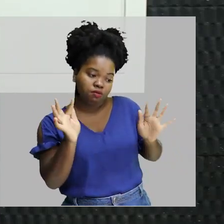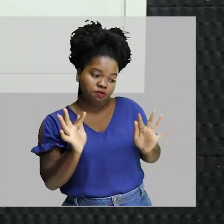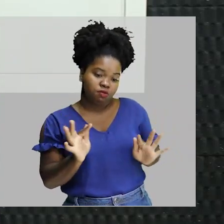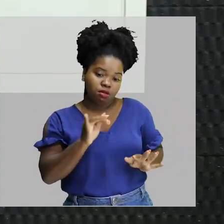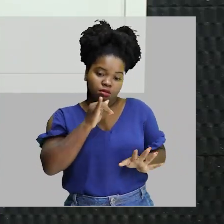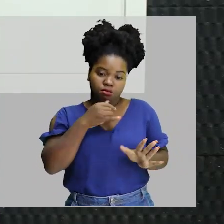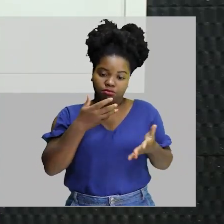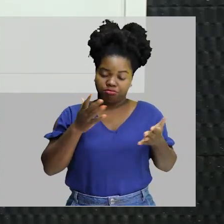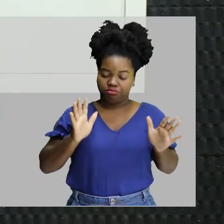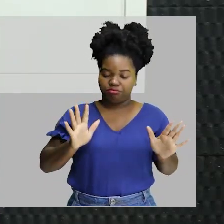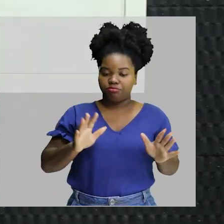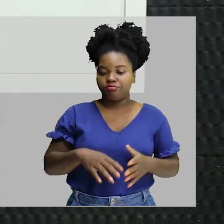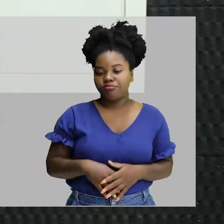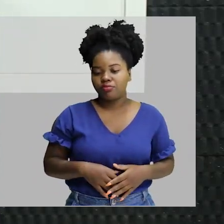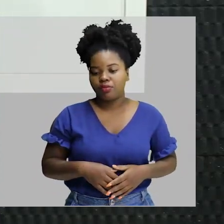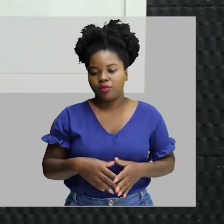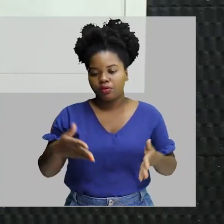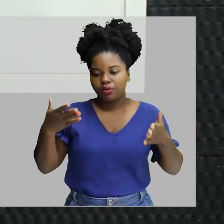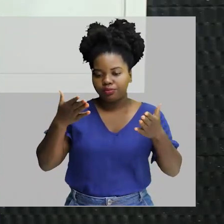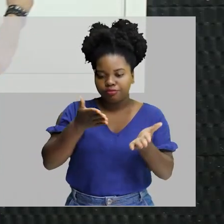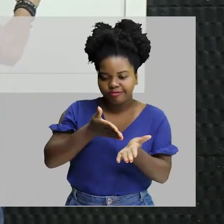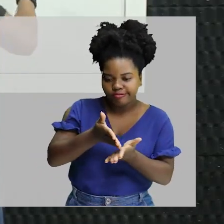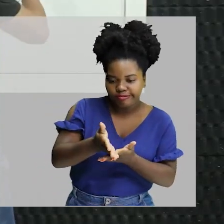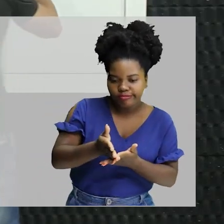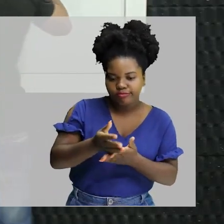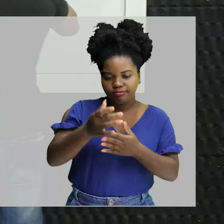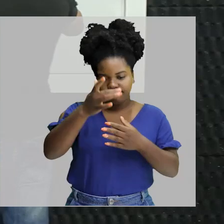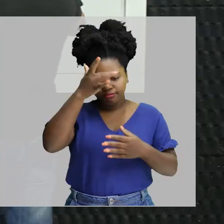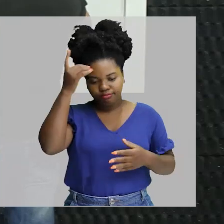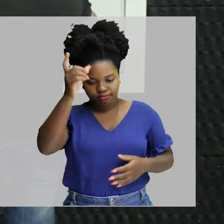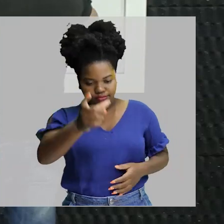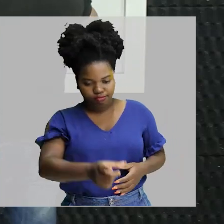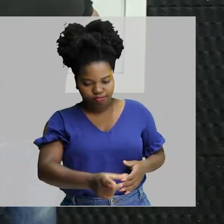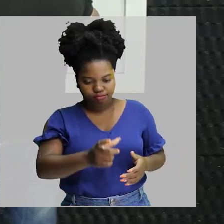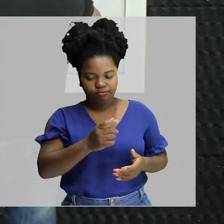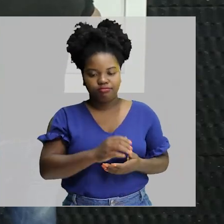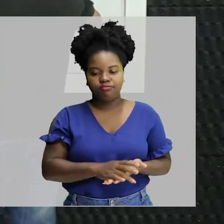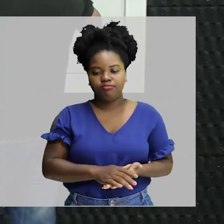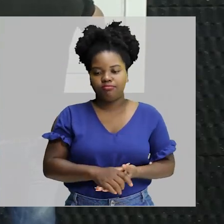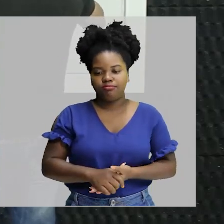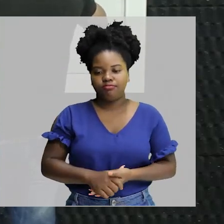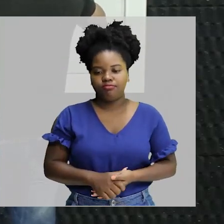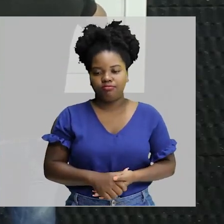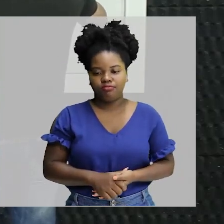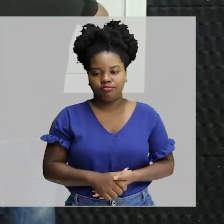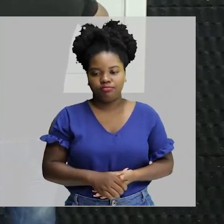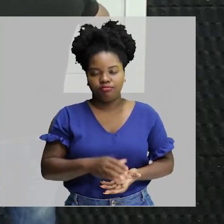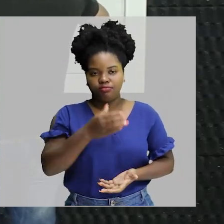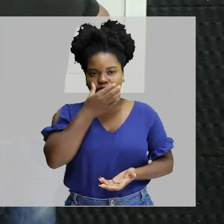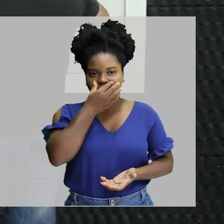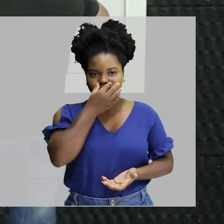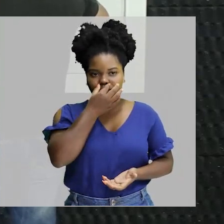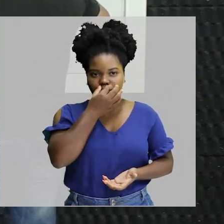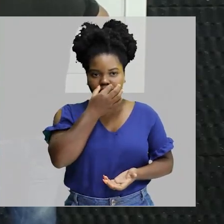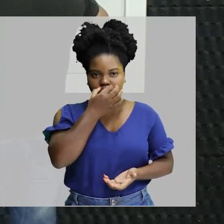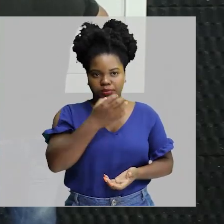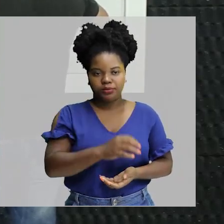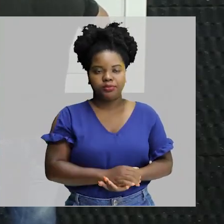Isso direcionado ao indivíduo, comportamento, claro, direcionado ao indivíduo, que